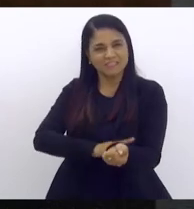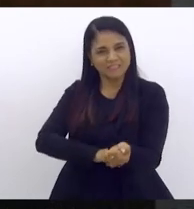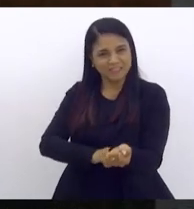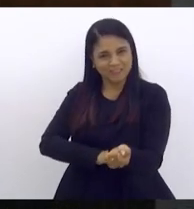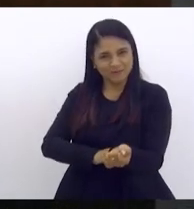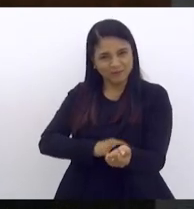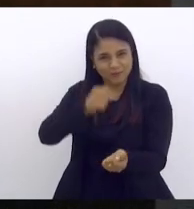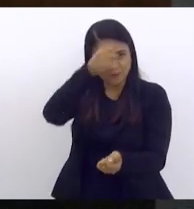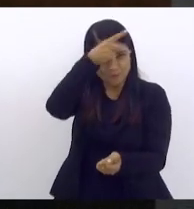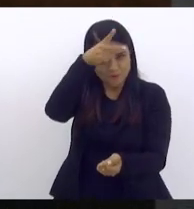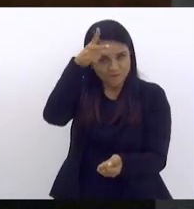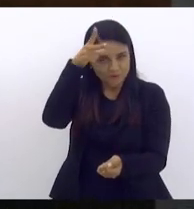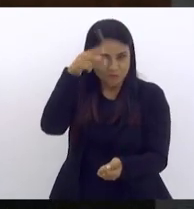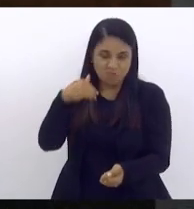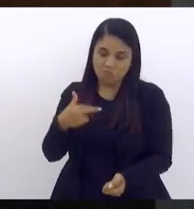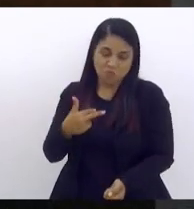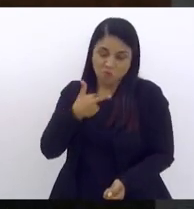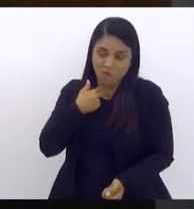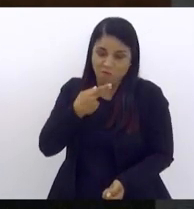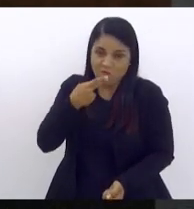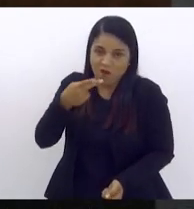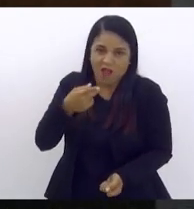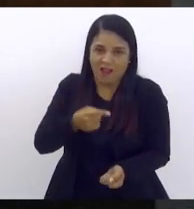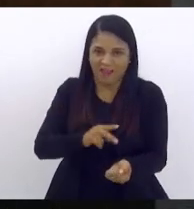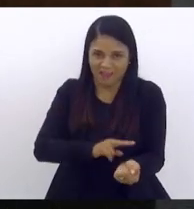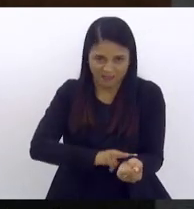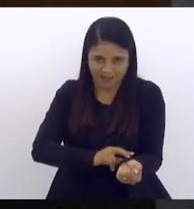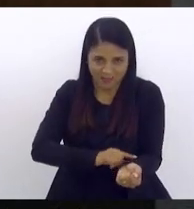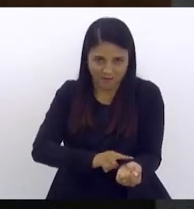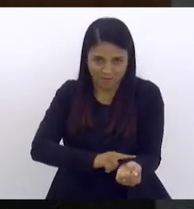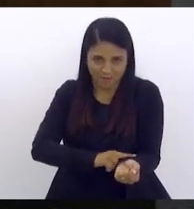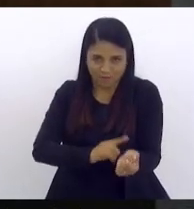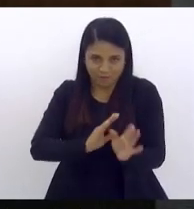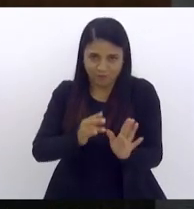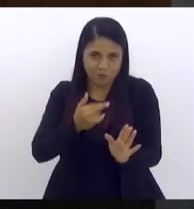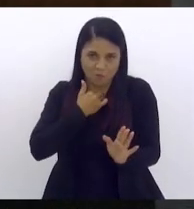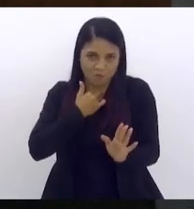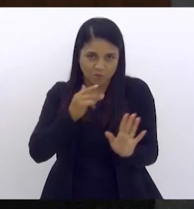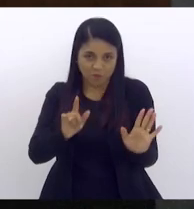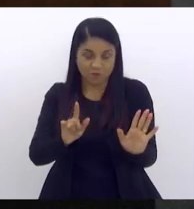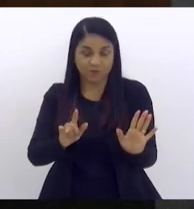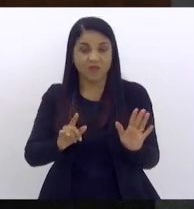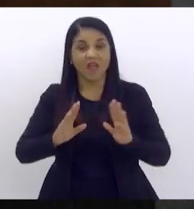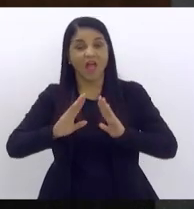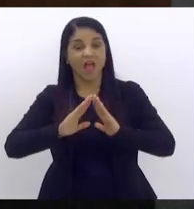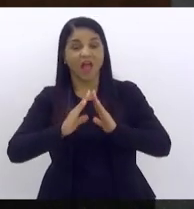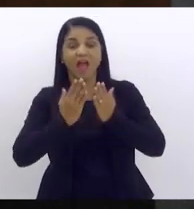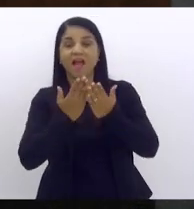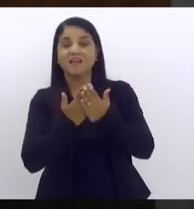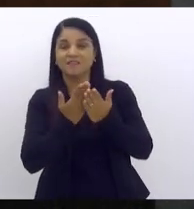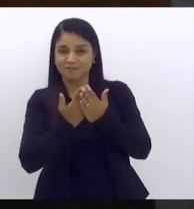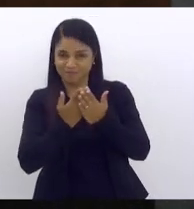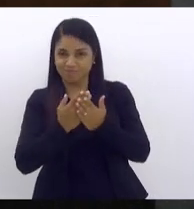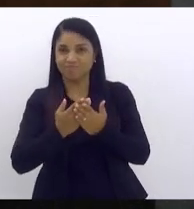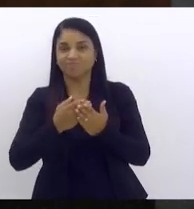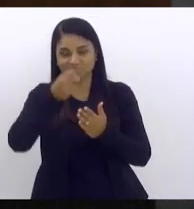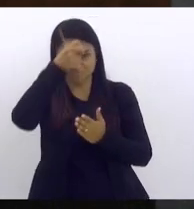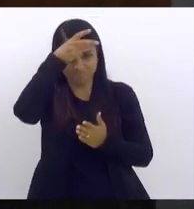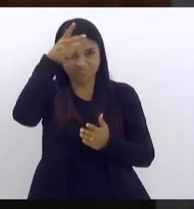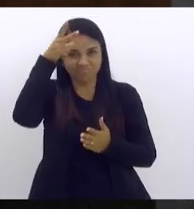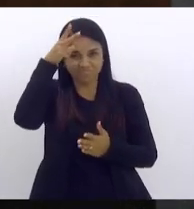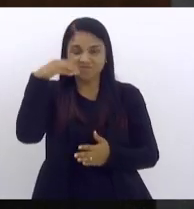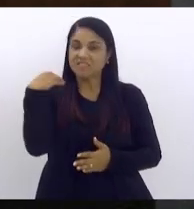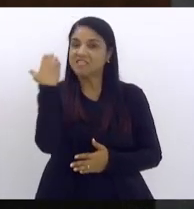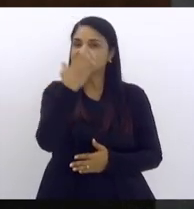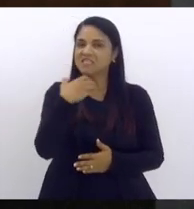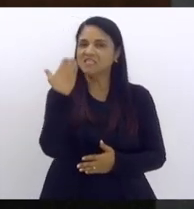ex-nervosinho, porque agora não pode mais chamar ele de nervosinho, está botando as escolas para cantar o hino nacional. Agora,